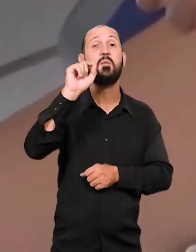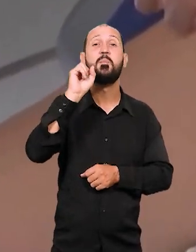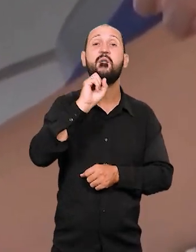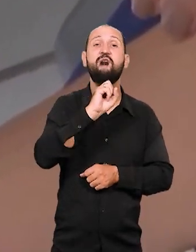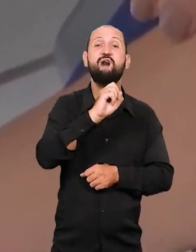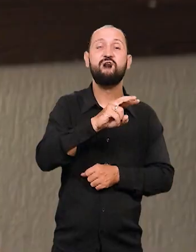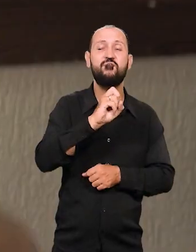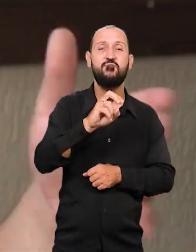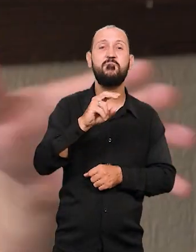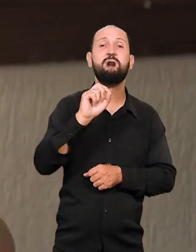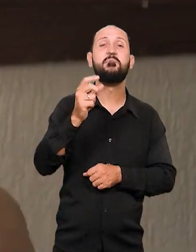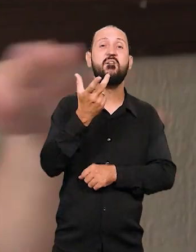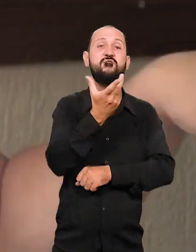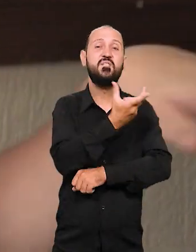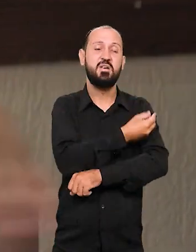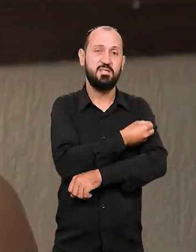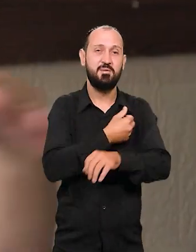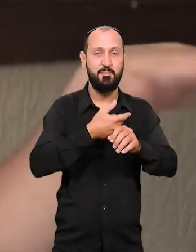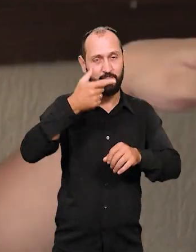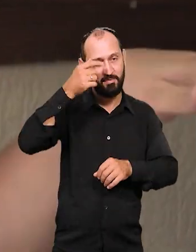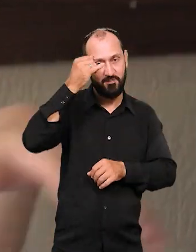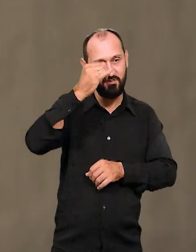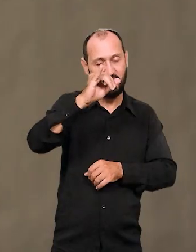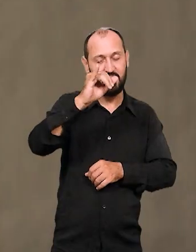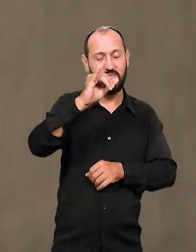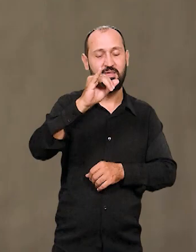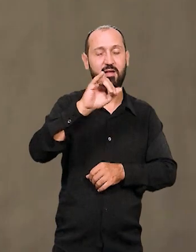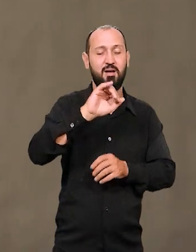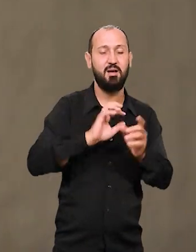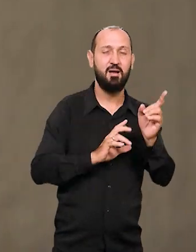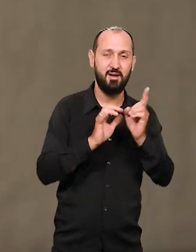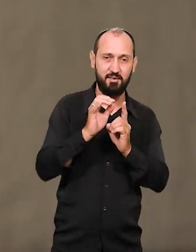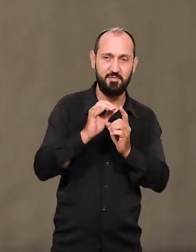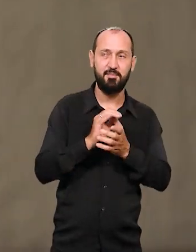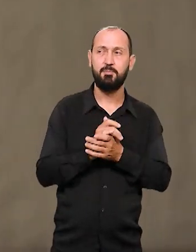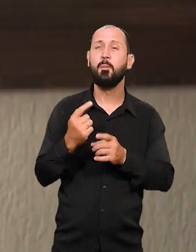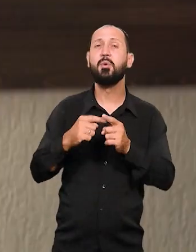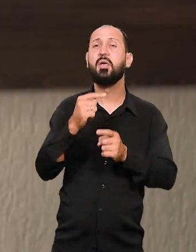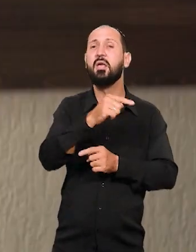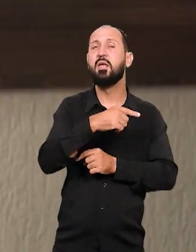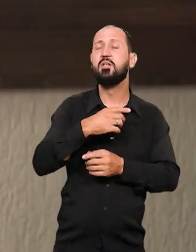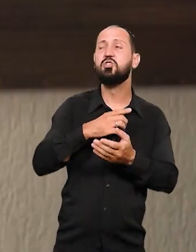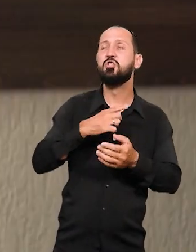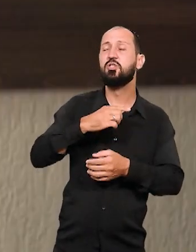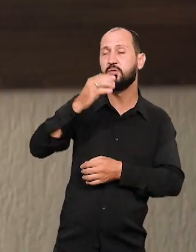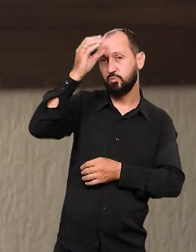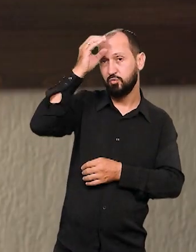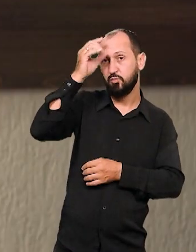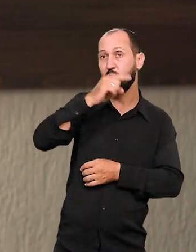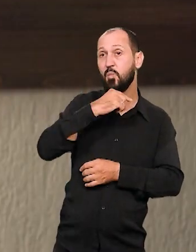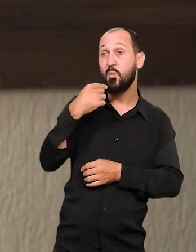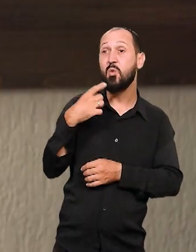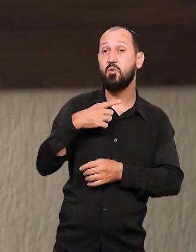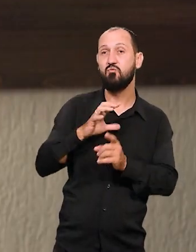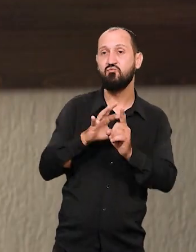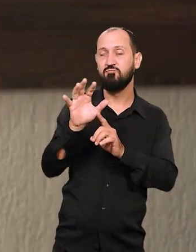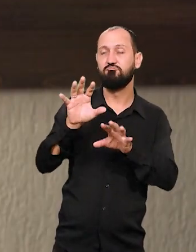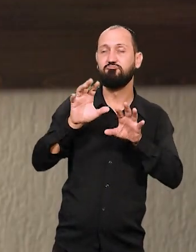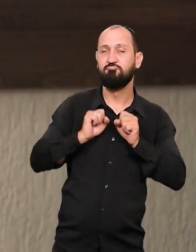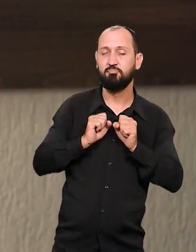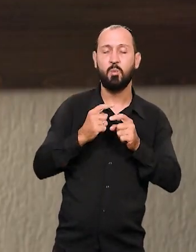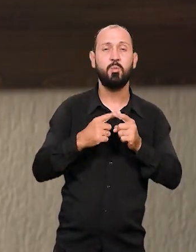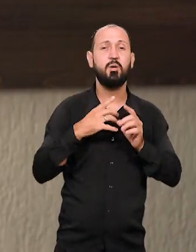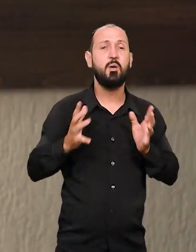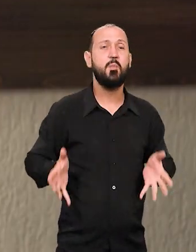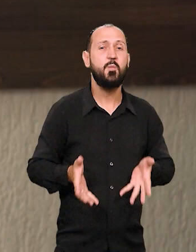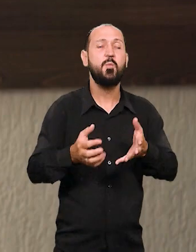ajudar a ciência veio de um drama familiar. Tiago perdeu um tio para a AIDS. Eu acho que a primeira coisa que me motivou